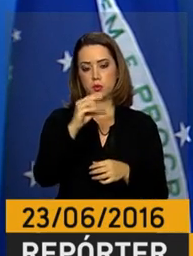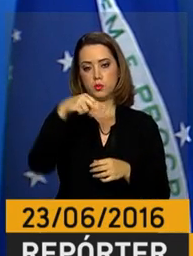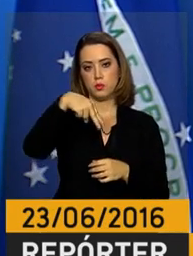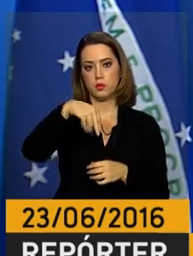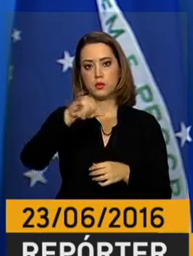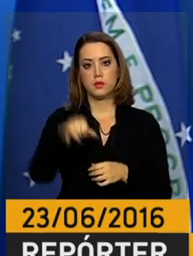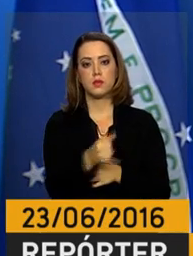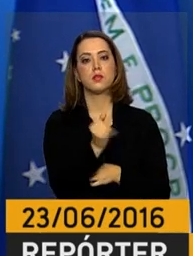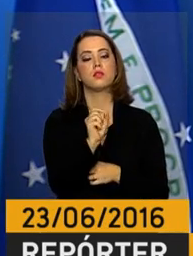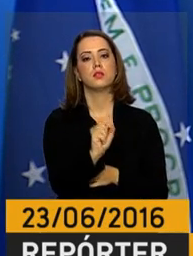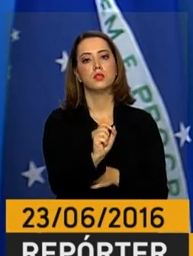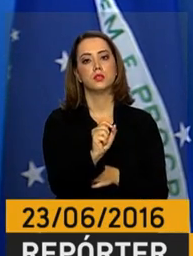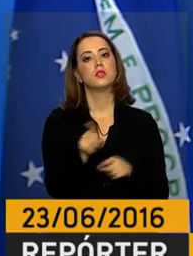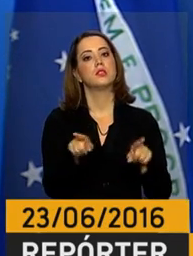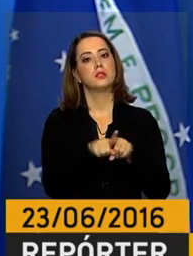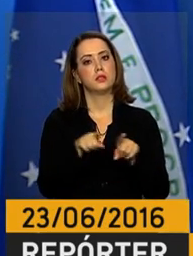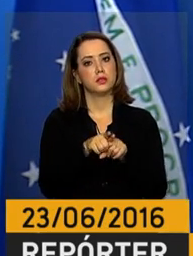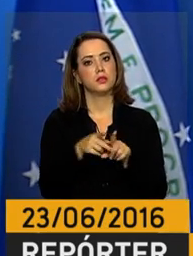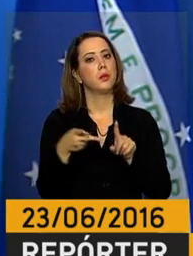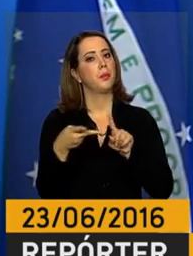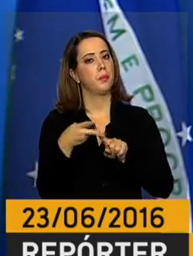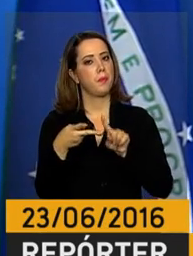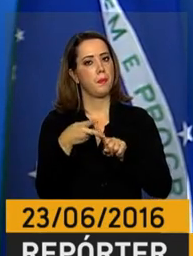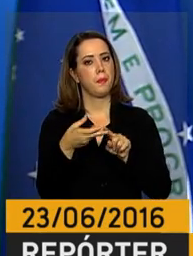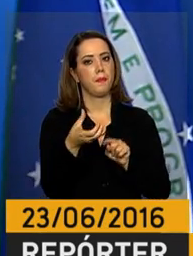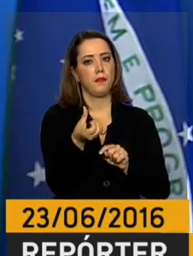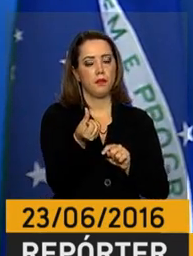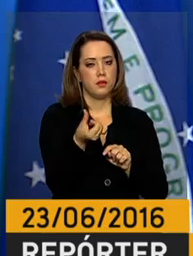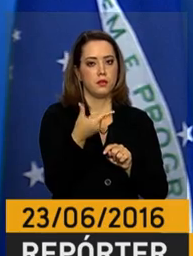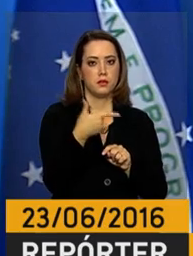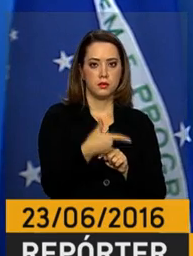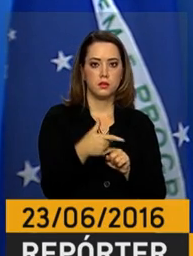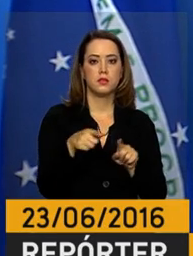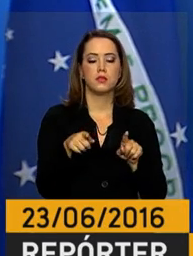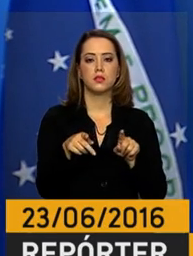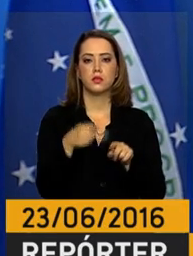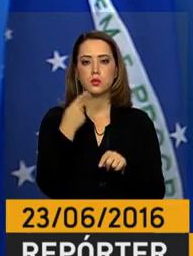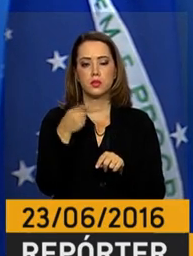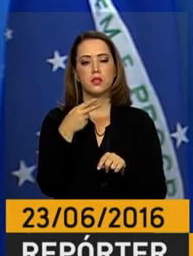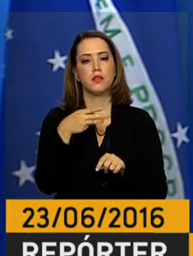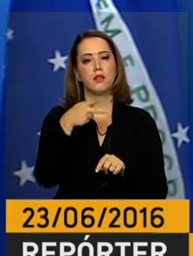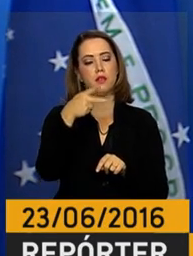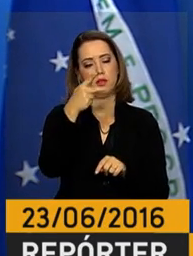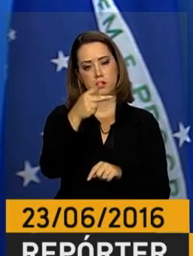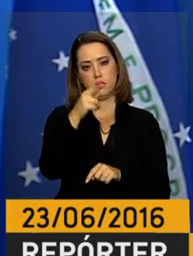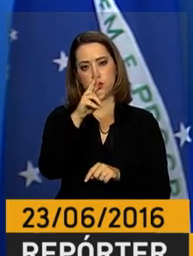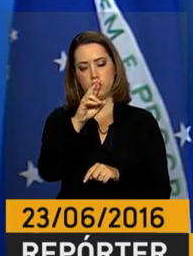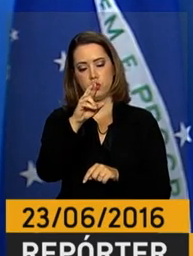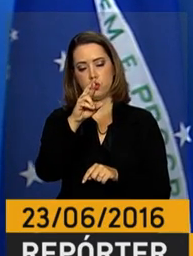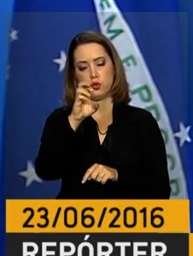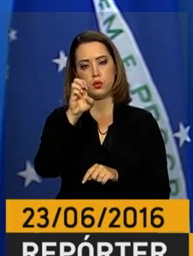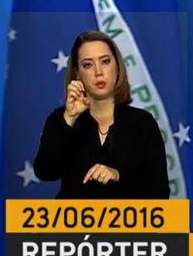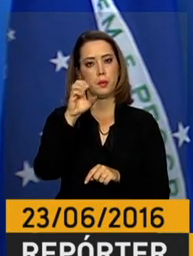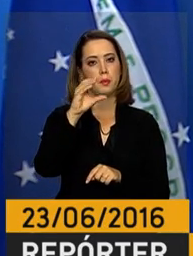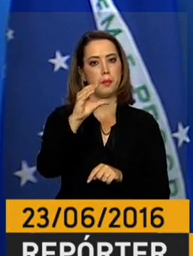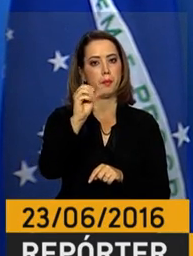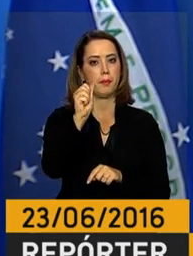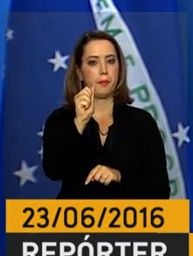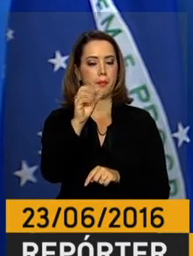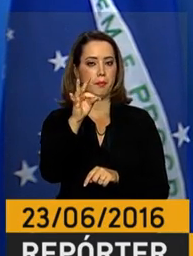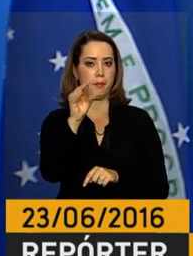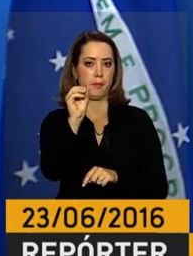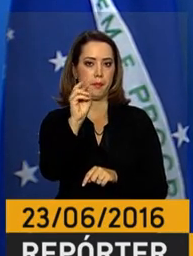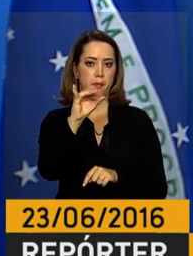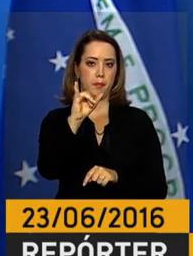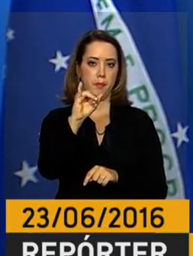de a emenda 62 sobre precatórios e diversas outras importantes leis a